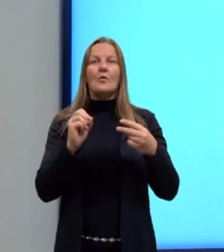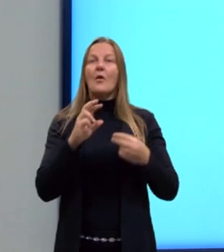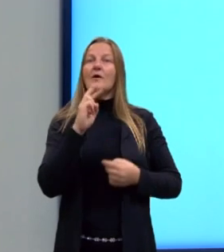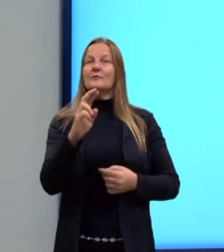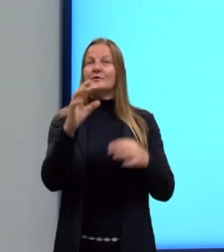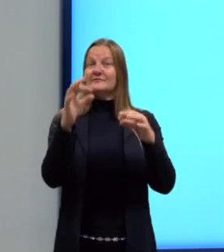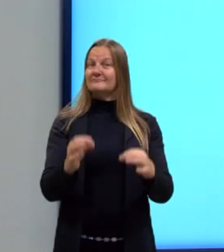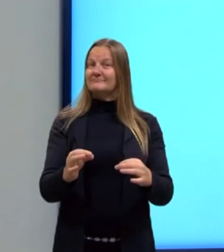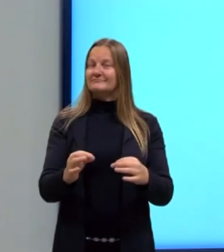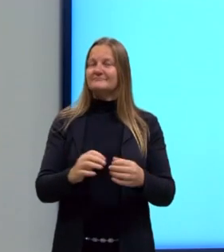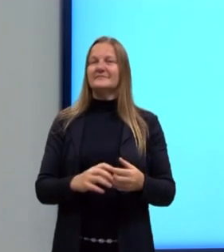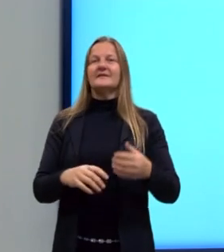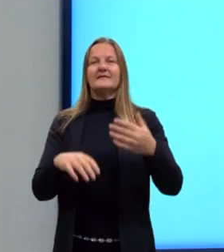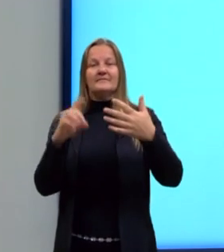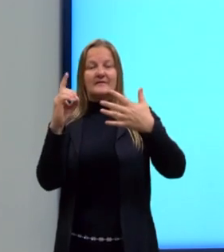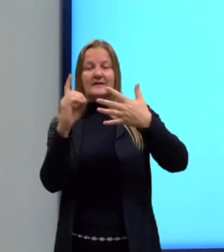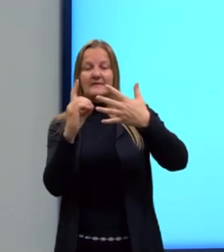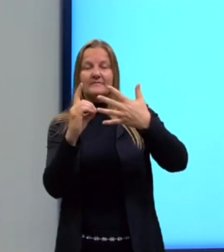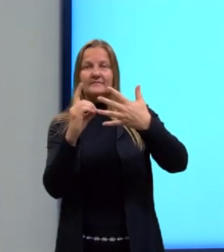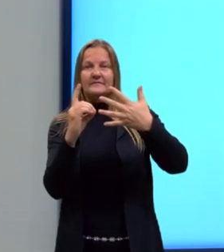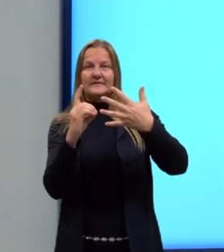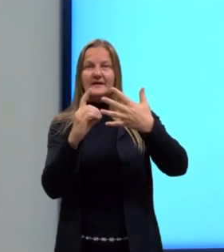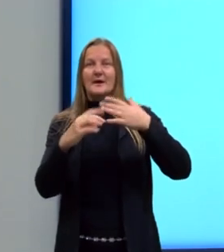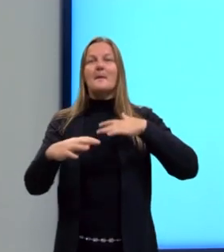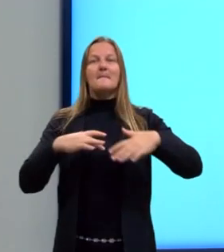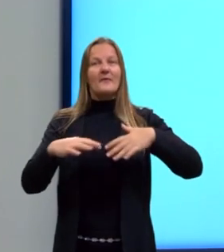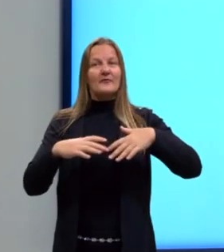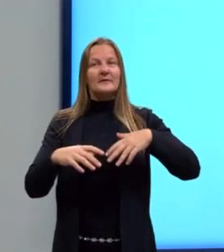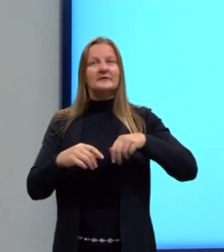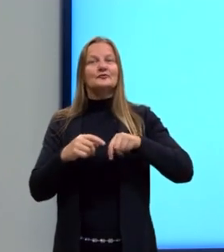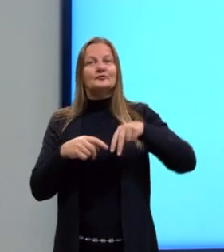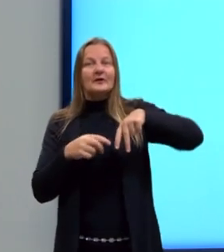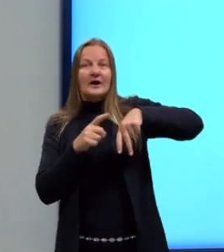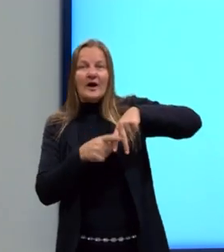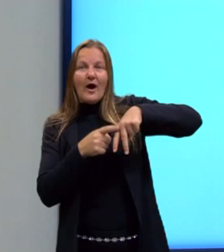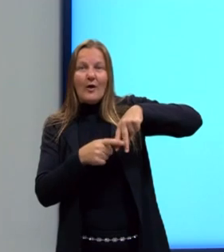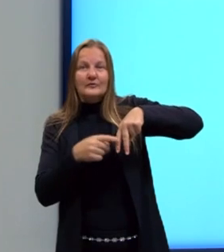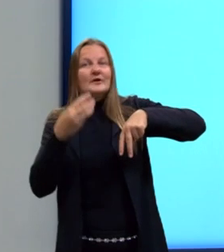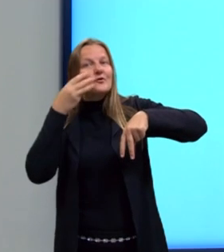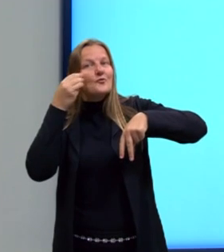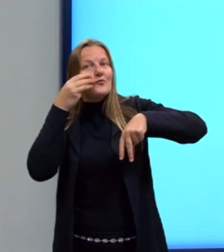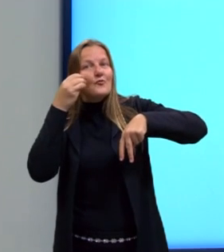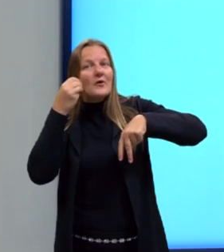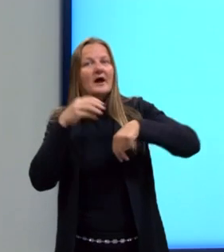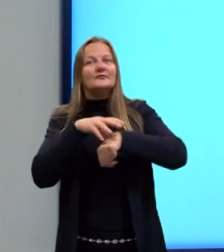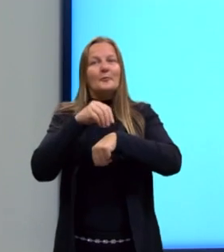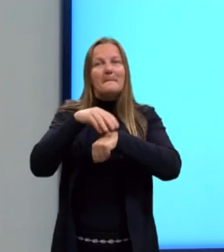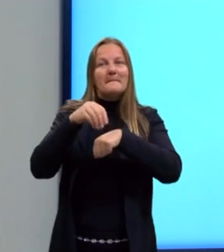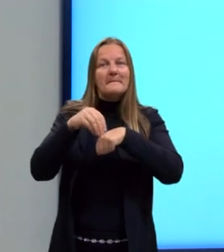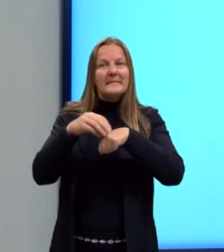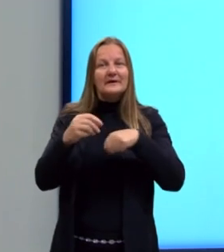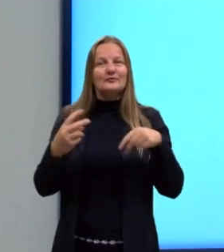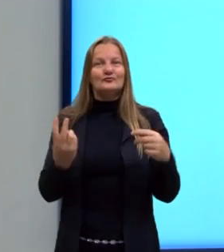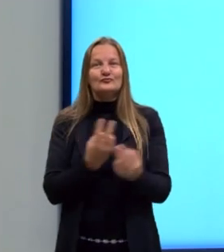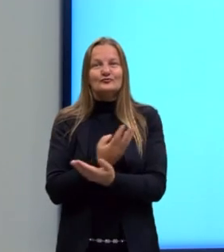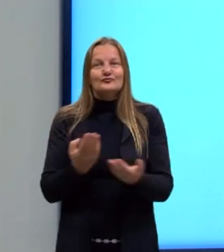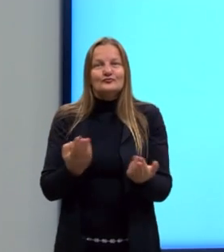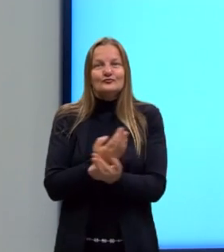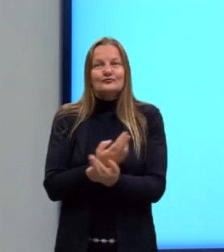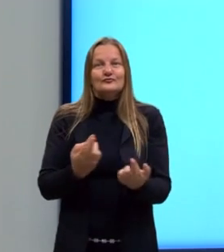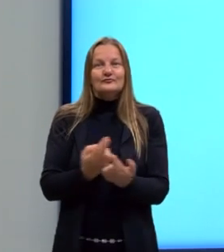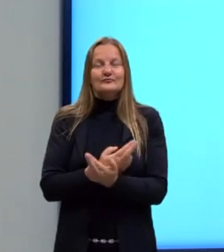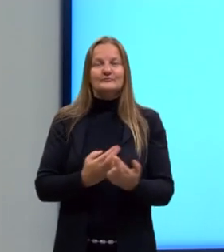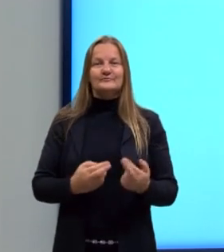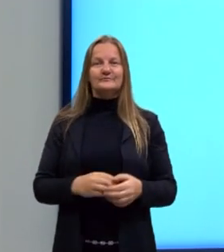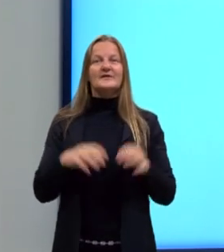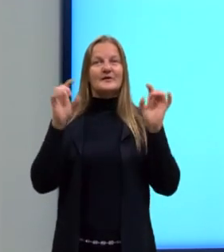a nossa resposta correta é a letra D movimentação de elétrons entre a calça e os pelos o que ela não tá mais ela